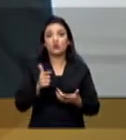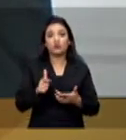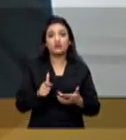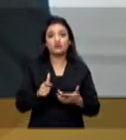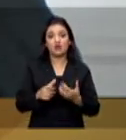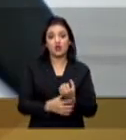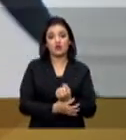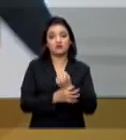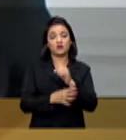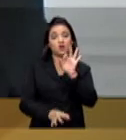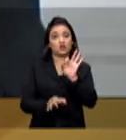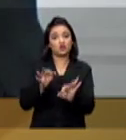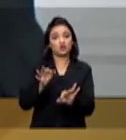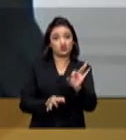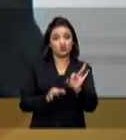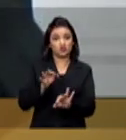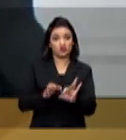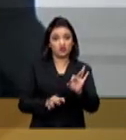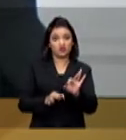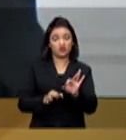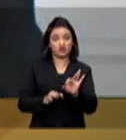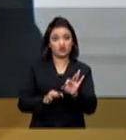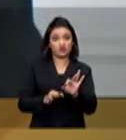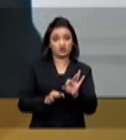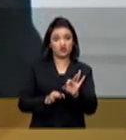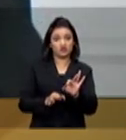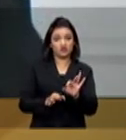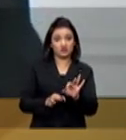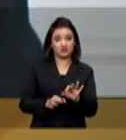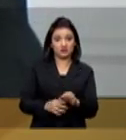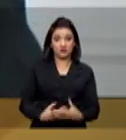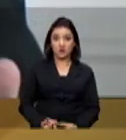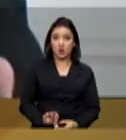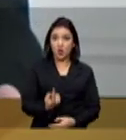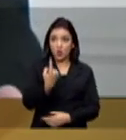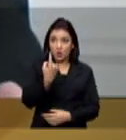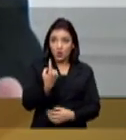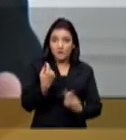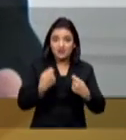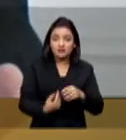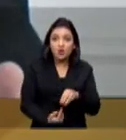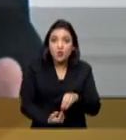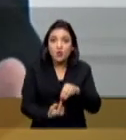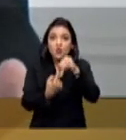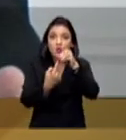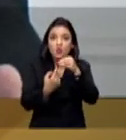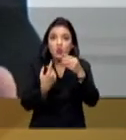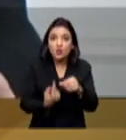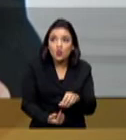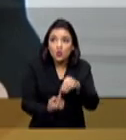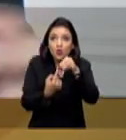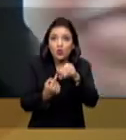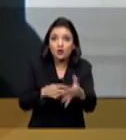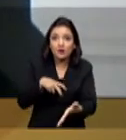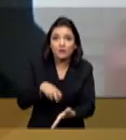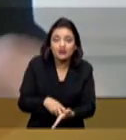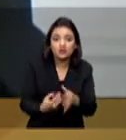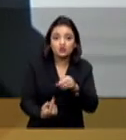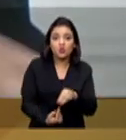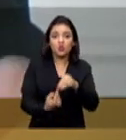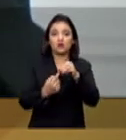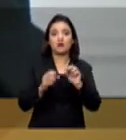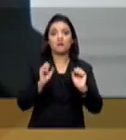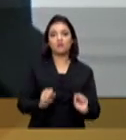matéria penal? Um único tipo penal, um único preceito normativo, é que pode ter